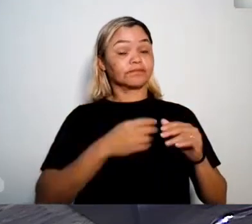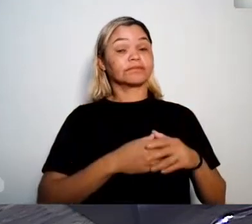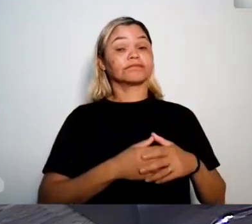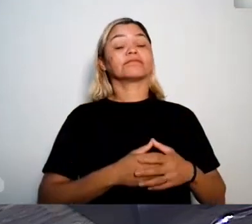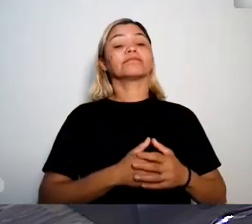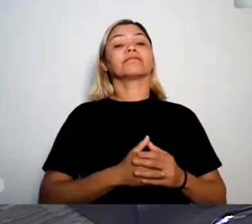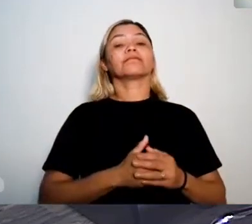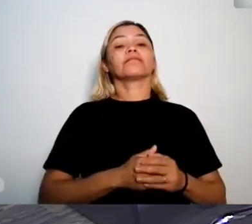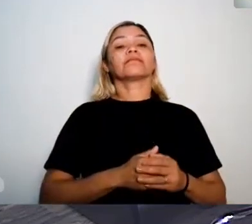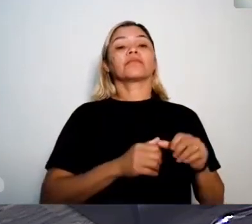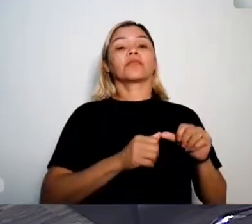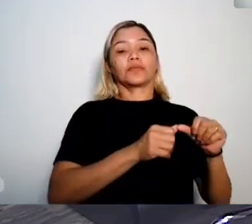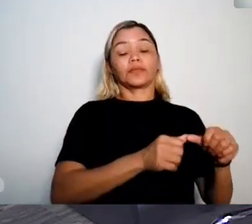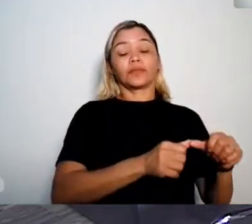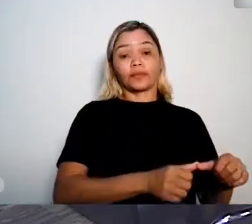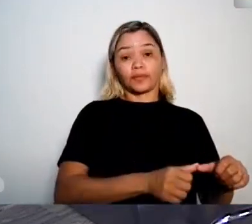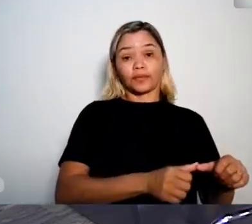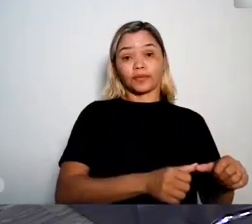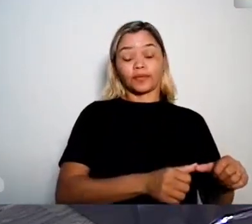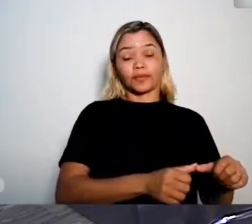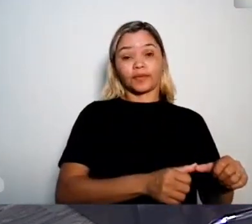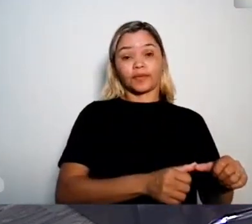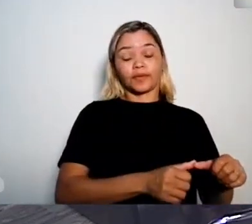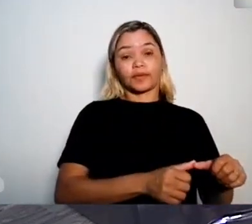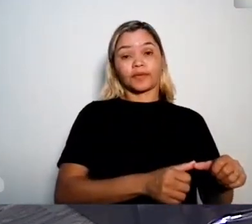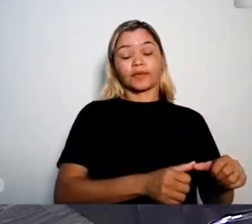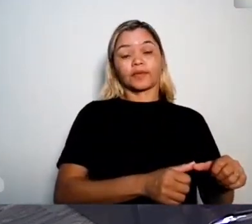permanece como estão.